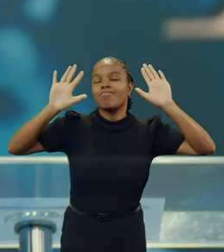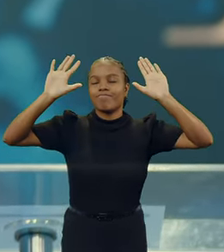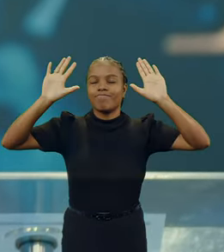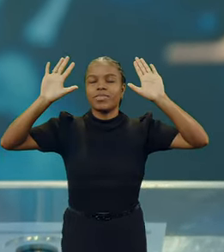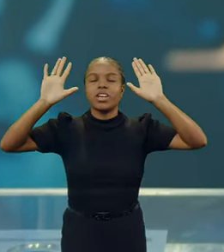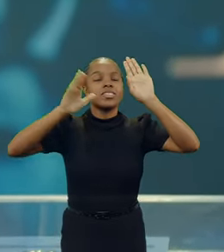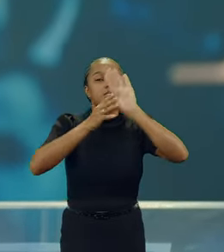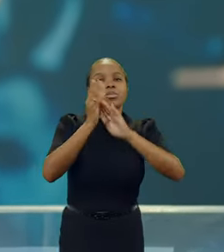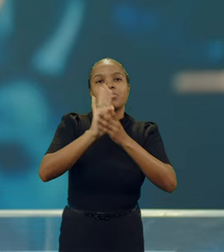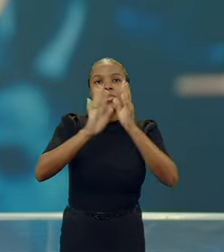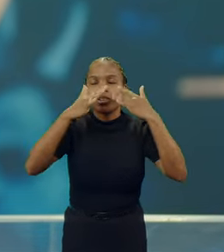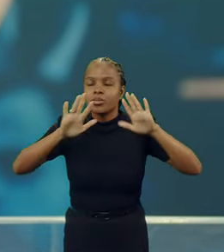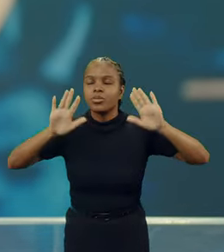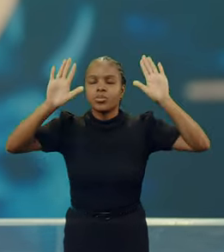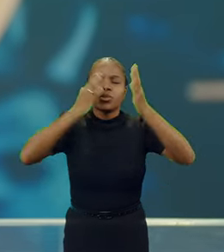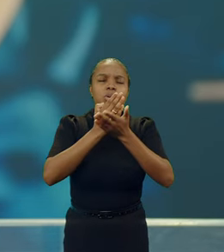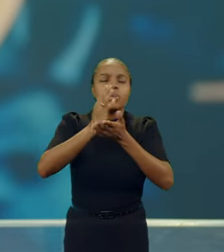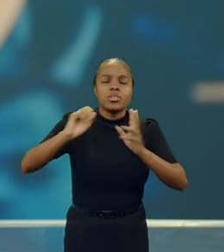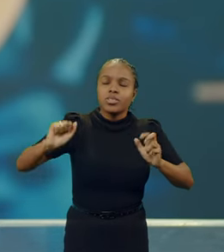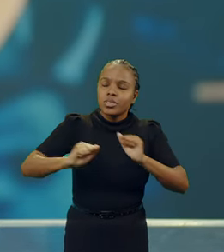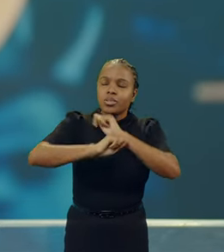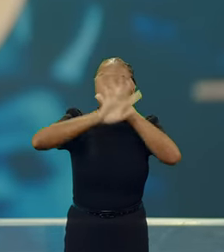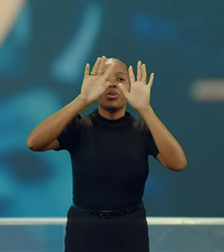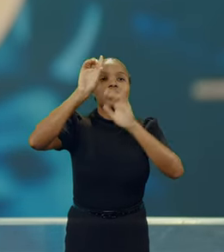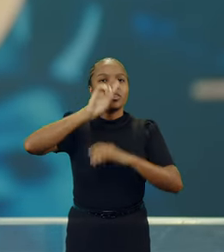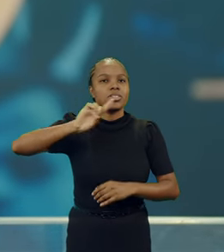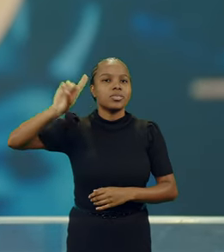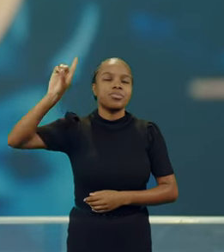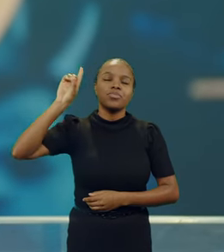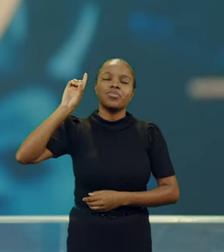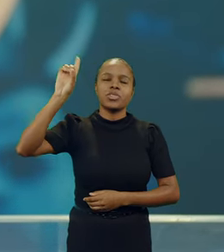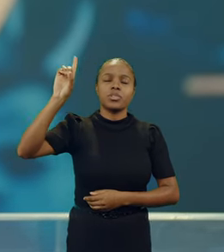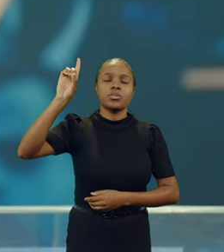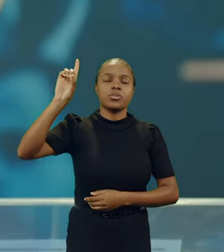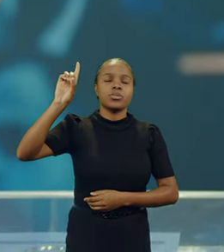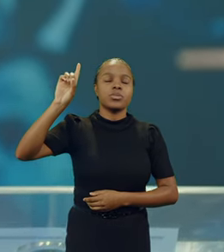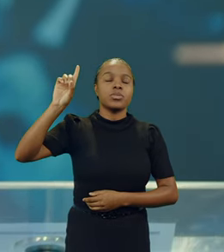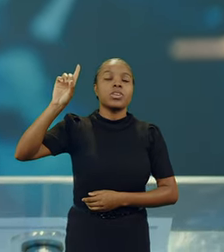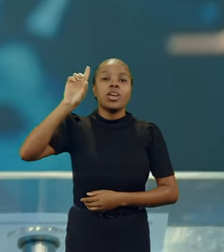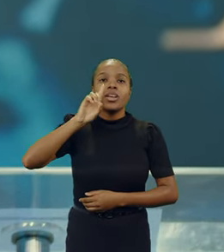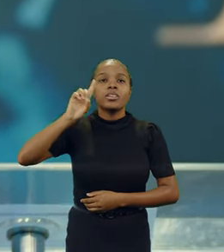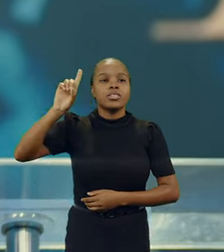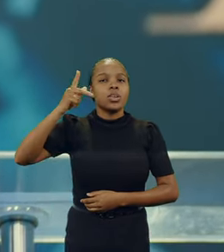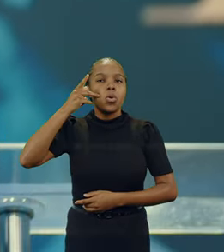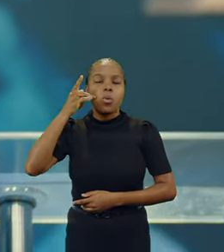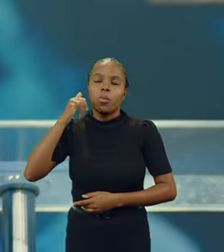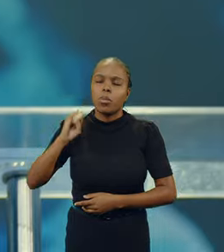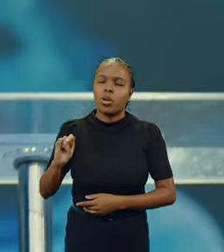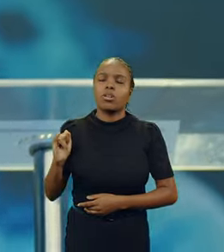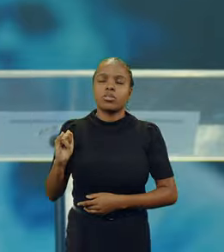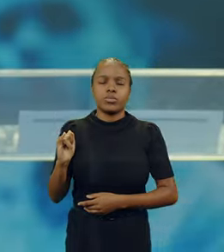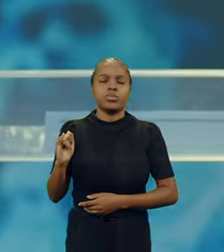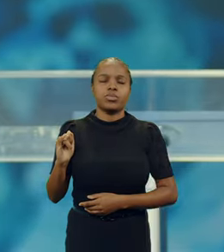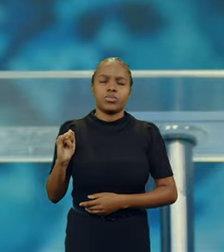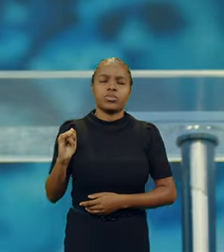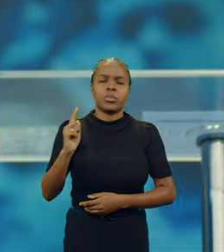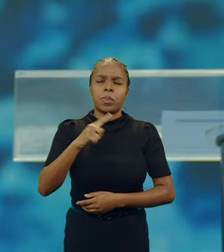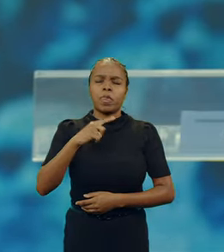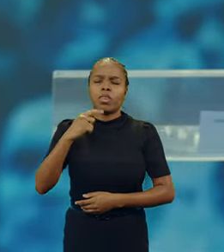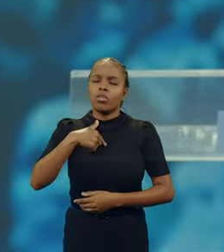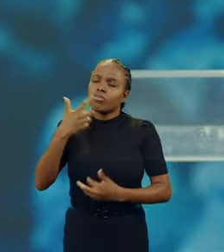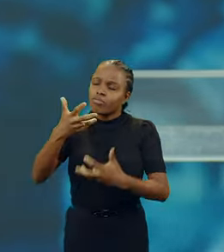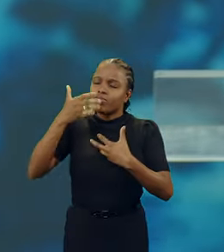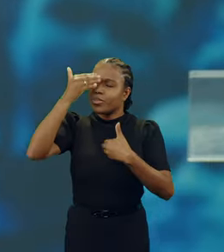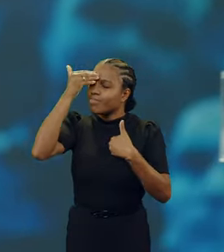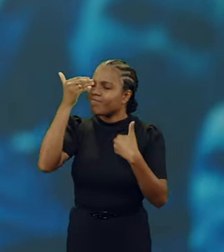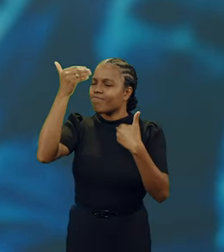céus, comece a dar glória, glória, glória a Deus. Glorioso Deus, soberano, eterno Pai, eu quero agradecer